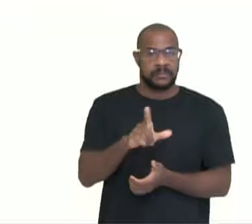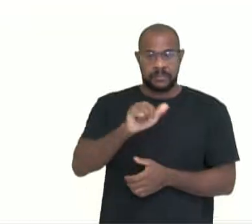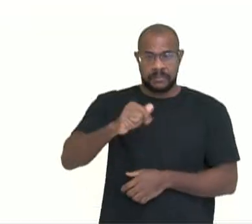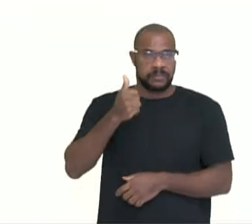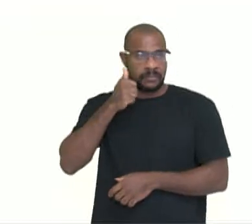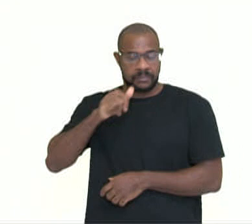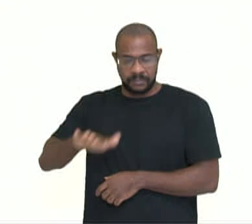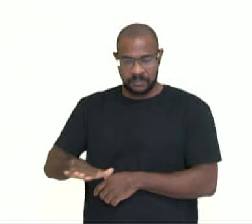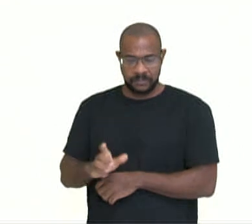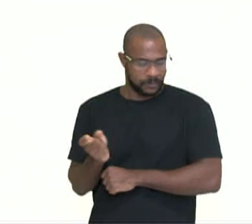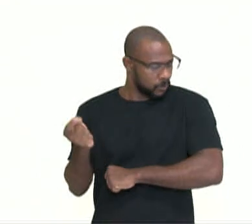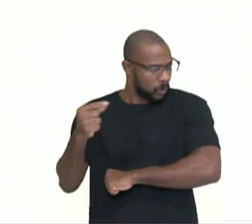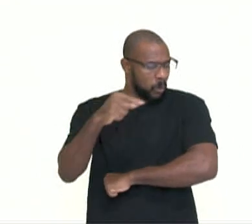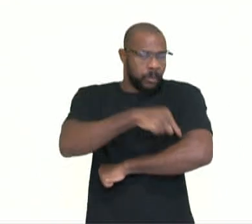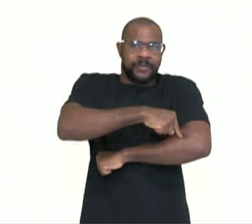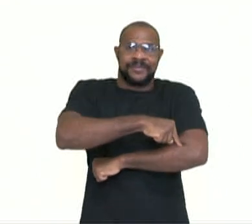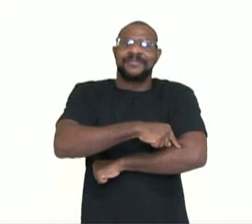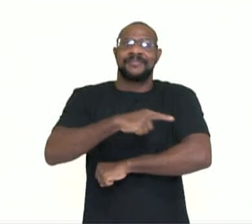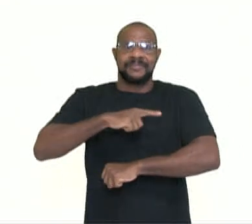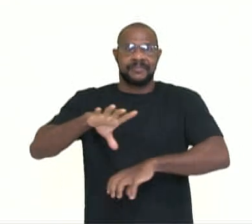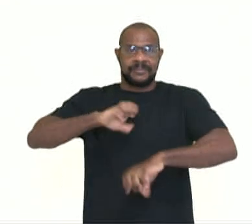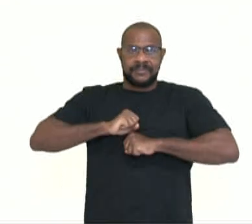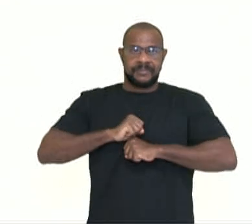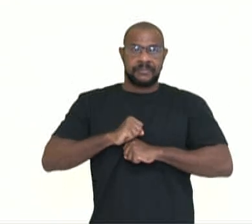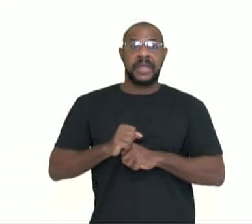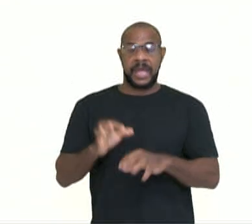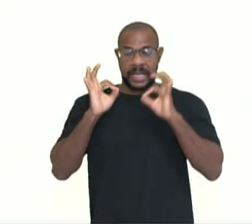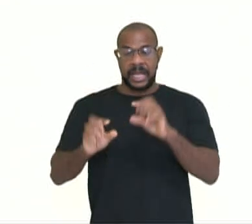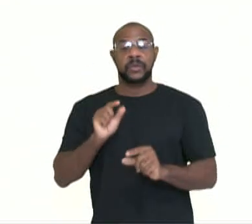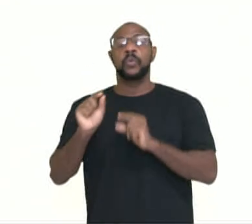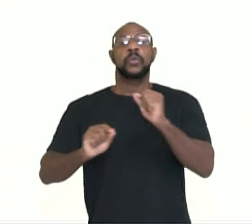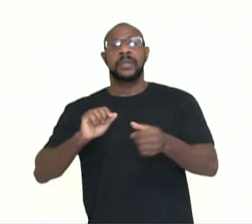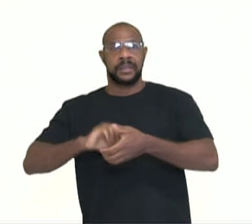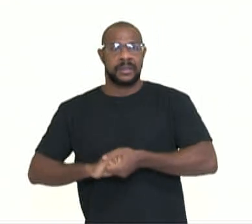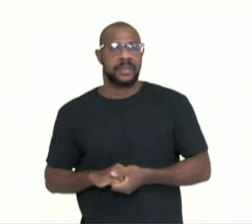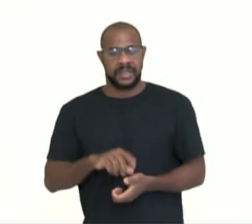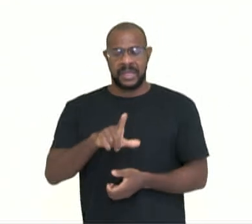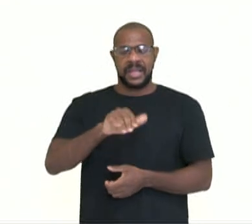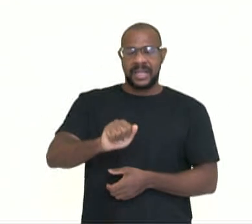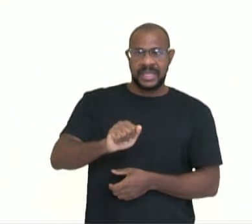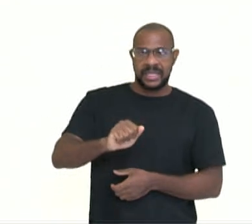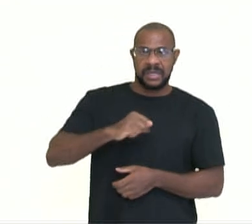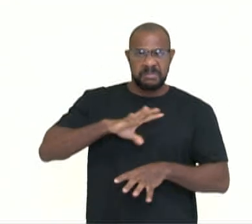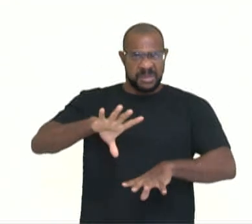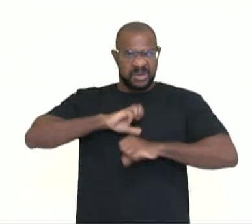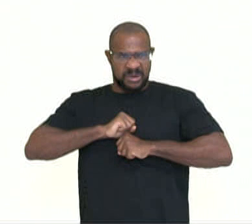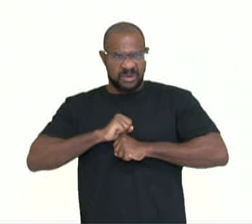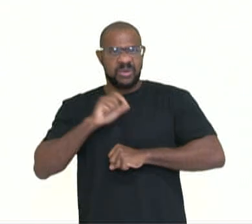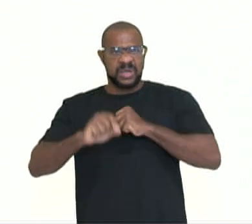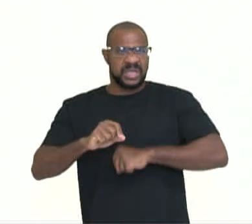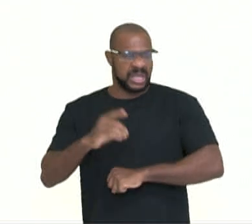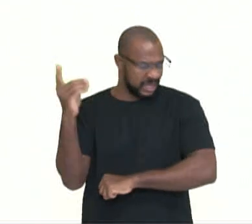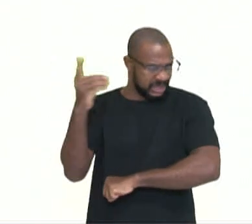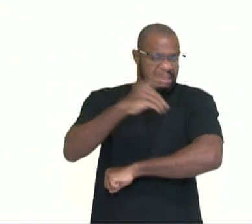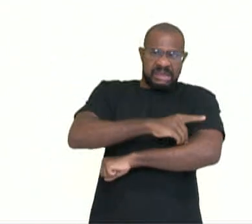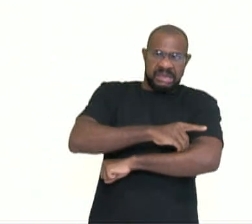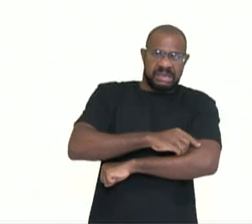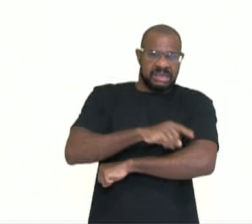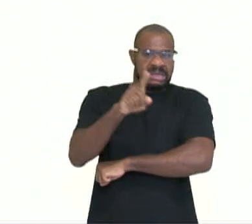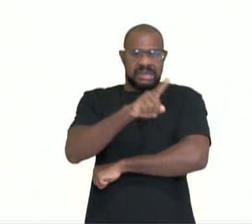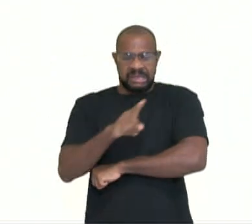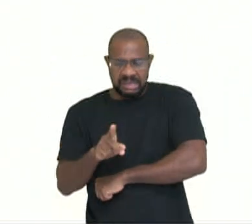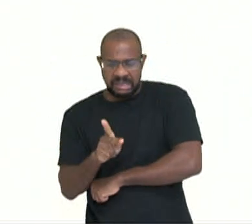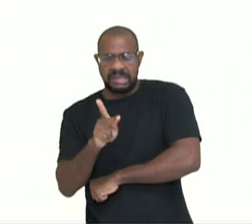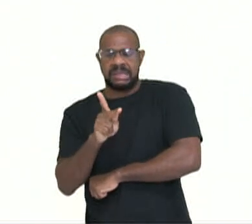aegypti. Pode-se afirmar que... Letra A. Lia contraiu dengue Zika? Ou Zika? Letra